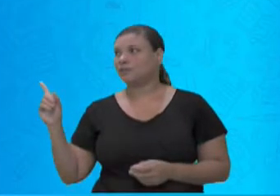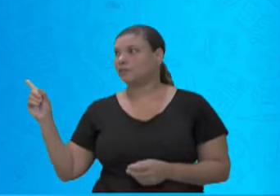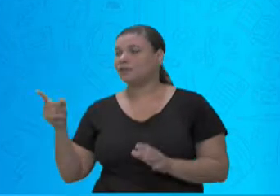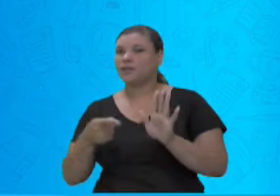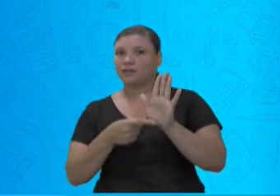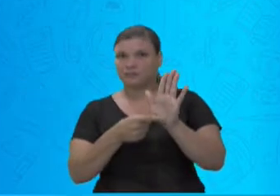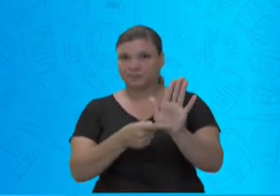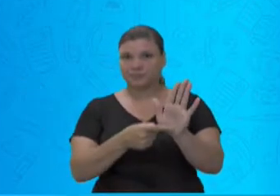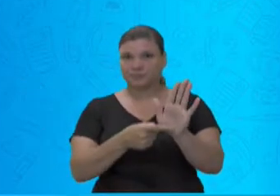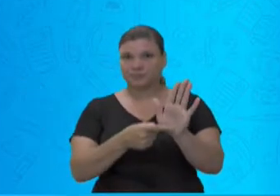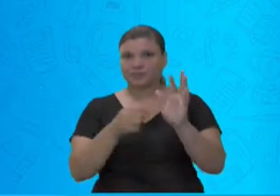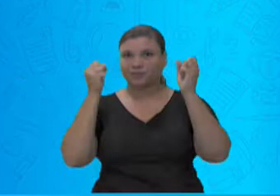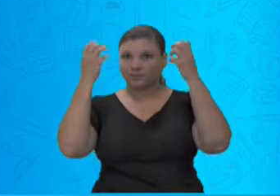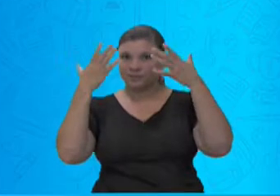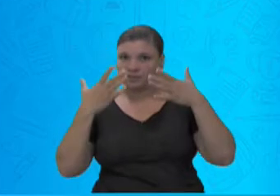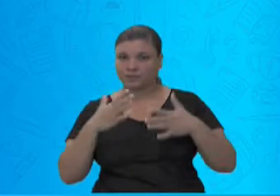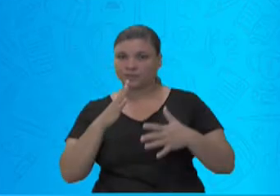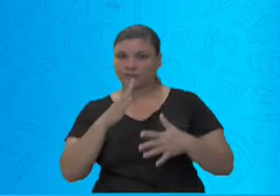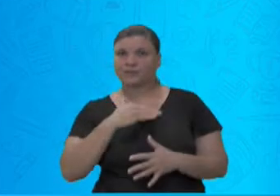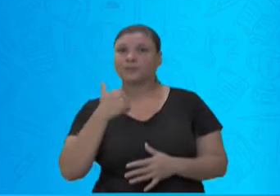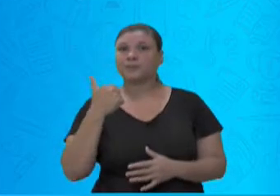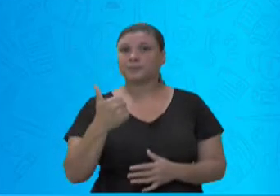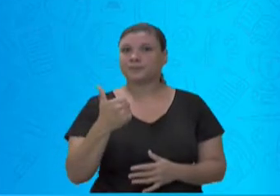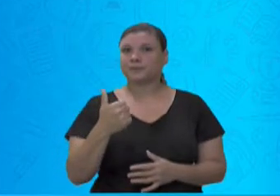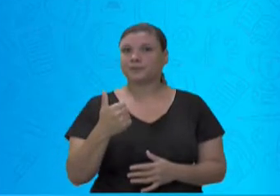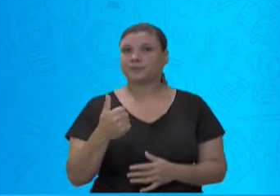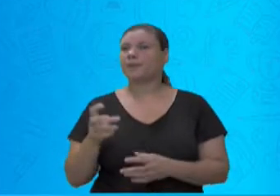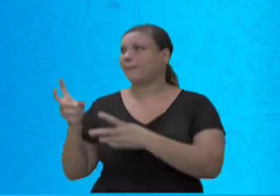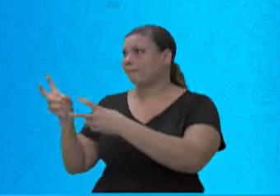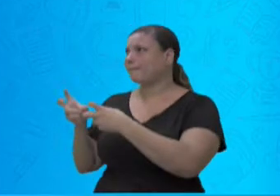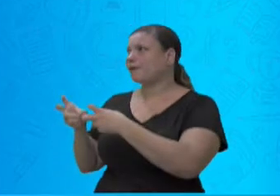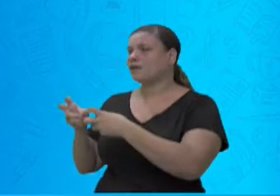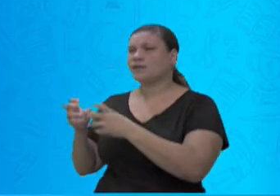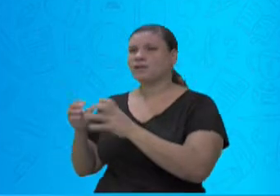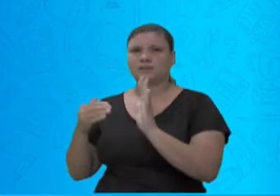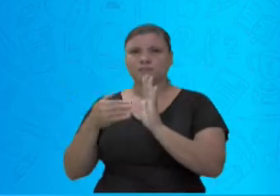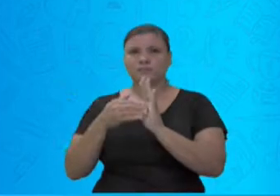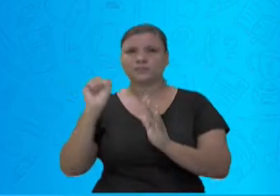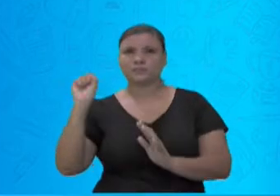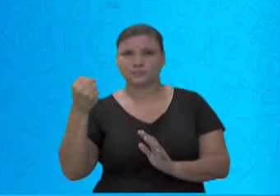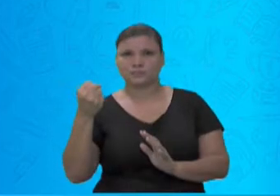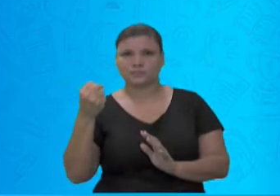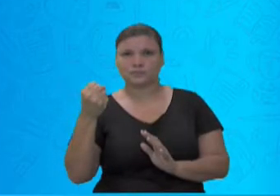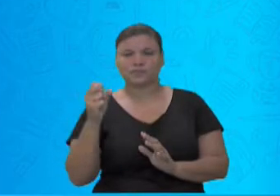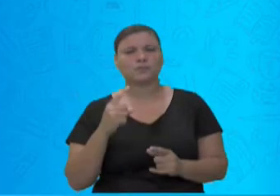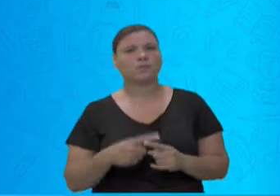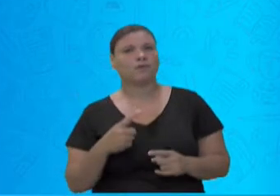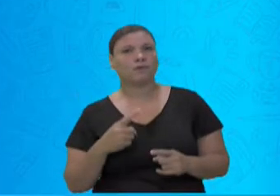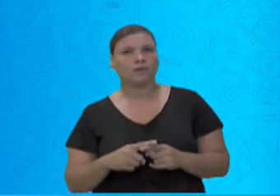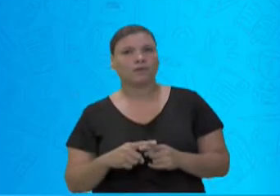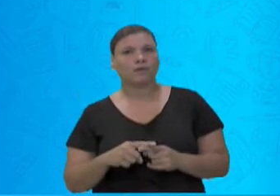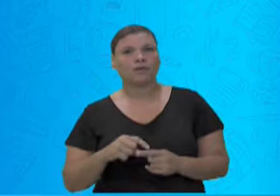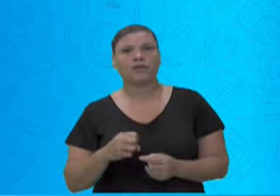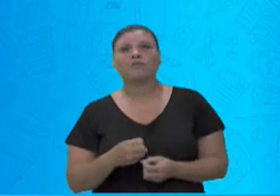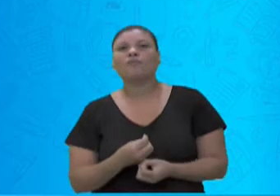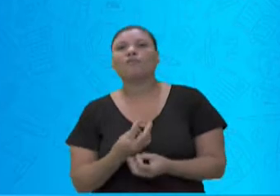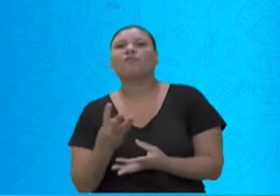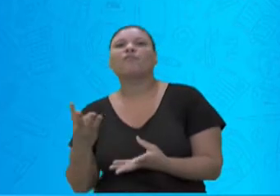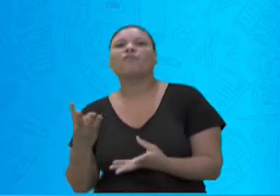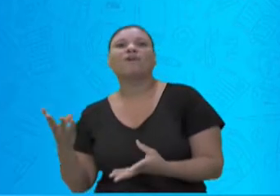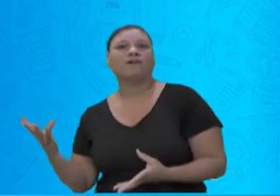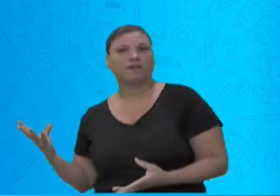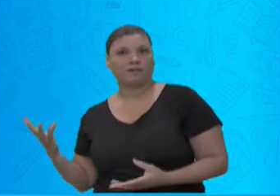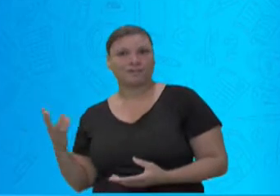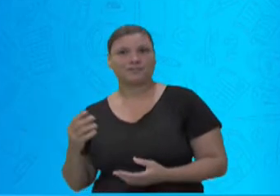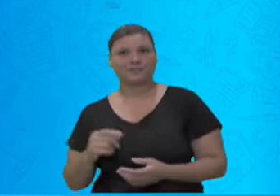Aqui percebemos que tem o S no final. Isso é plural. E todos